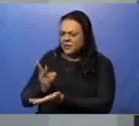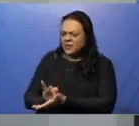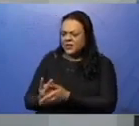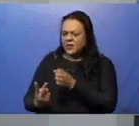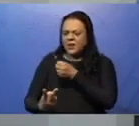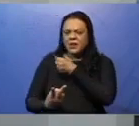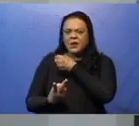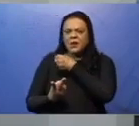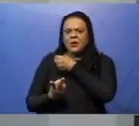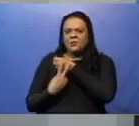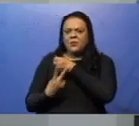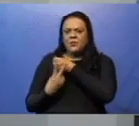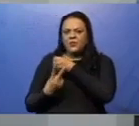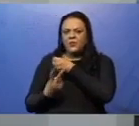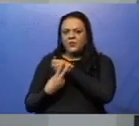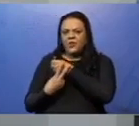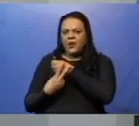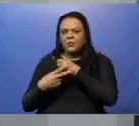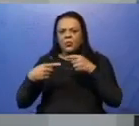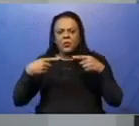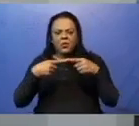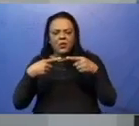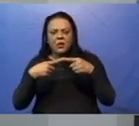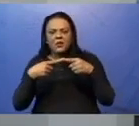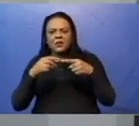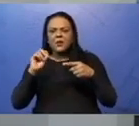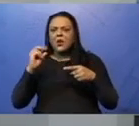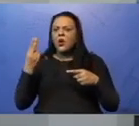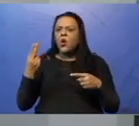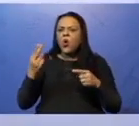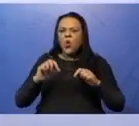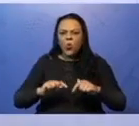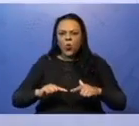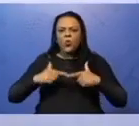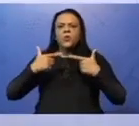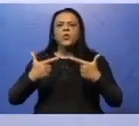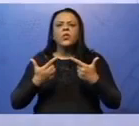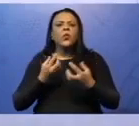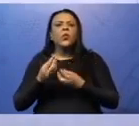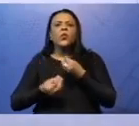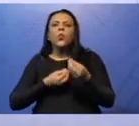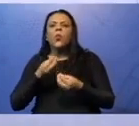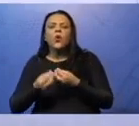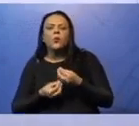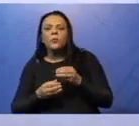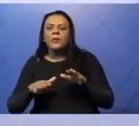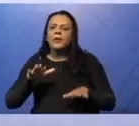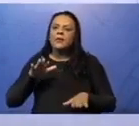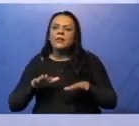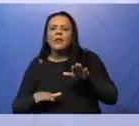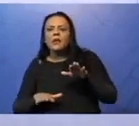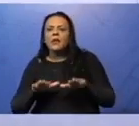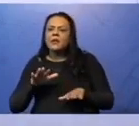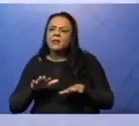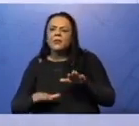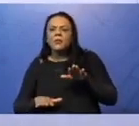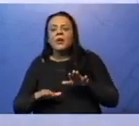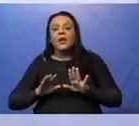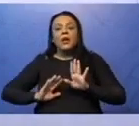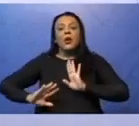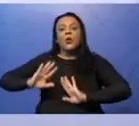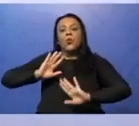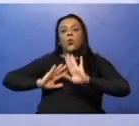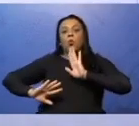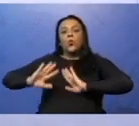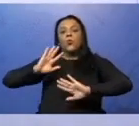estado? Sempre eles são verbos de ligação? Nem sempre, tá? Eu tenho que tomar muito cuidado com o sentido da minha